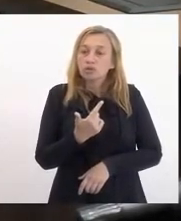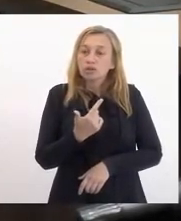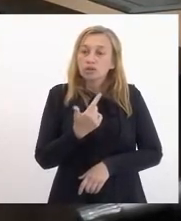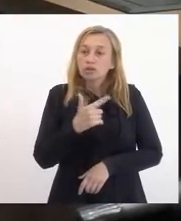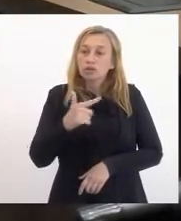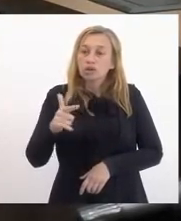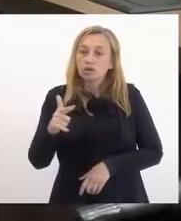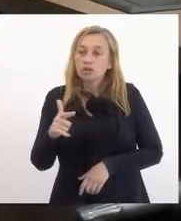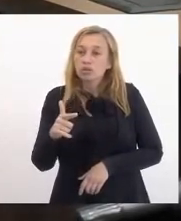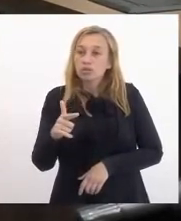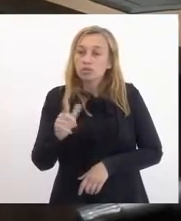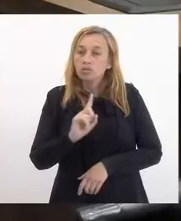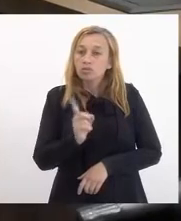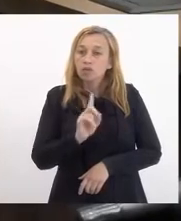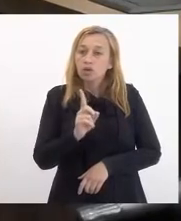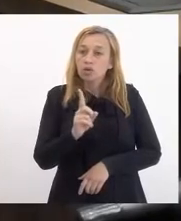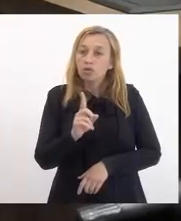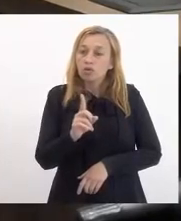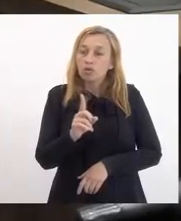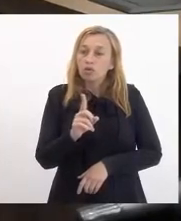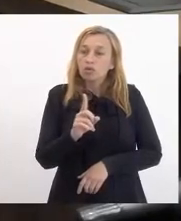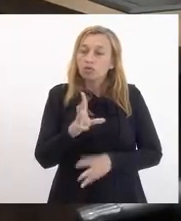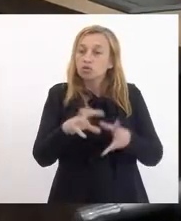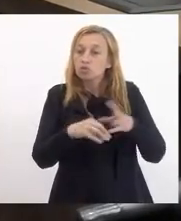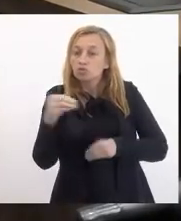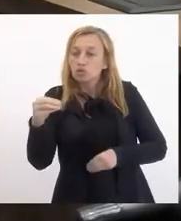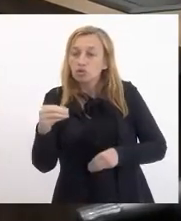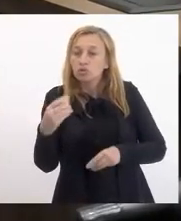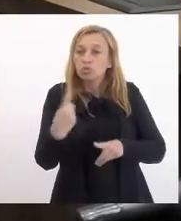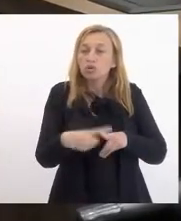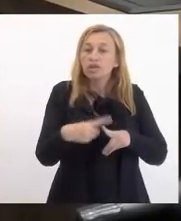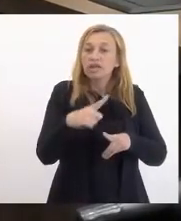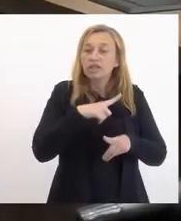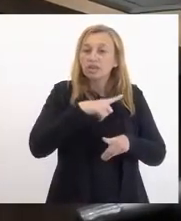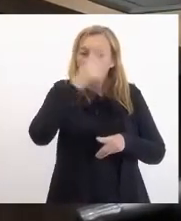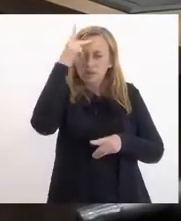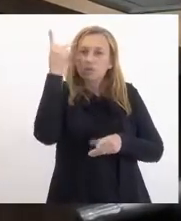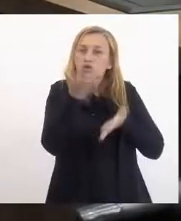dos criadores amadores. E